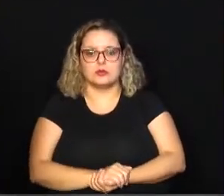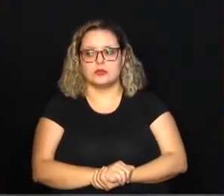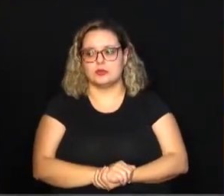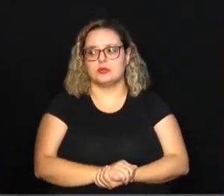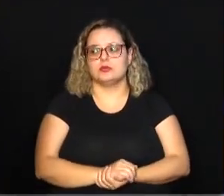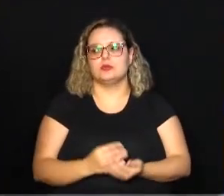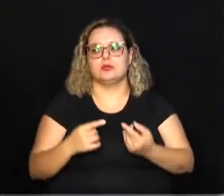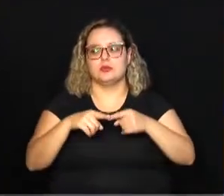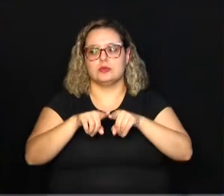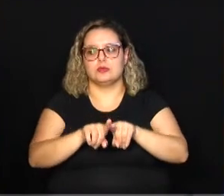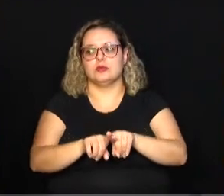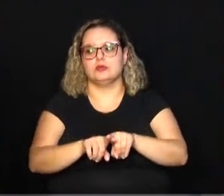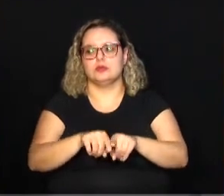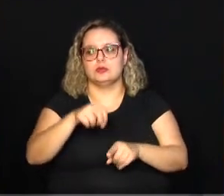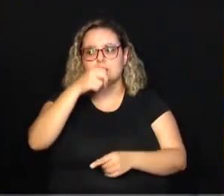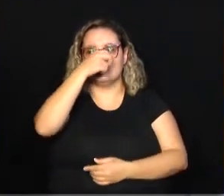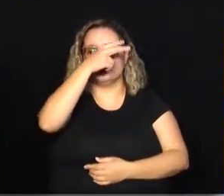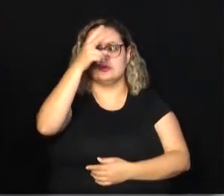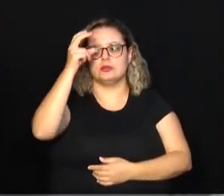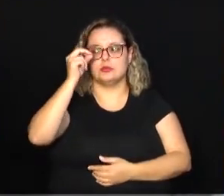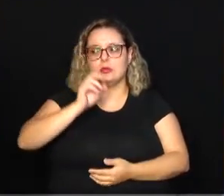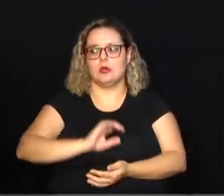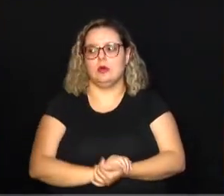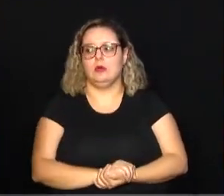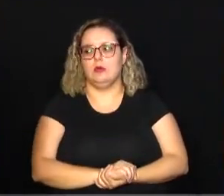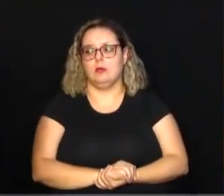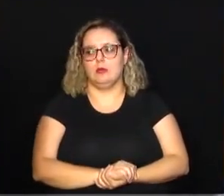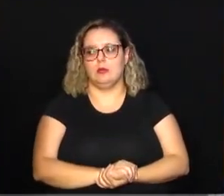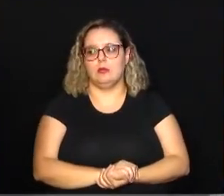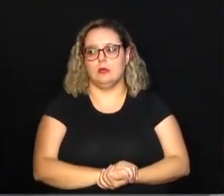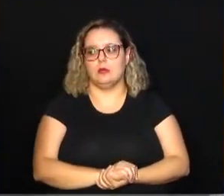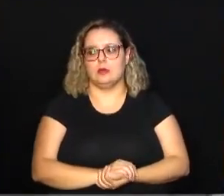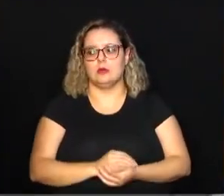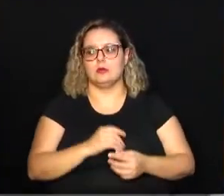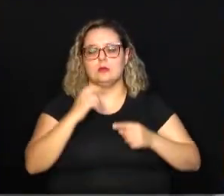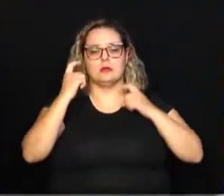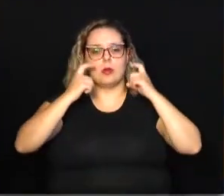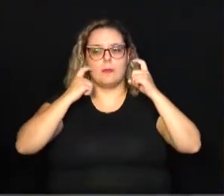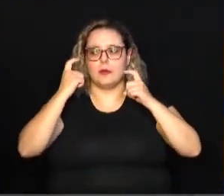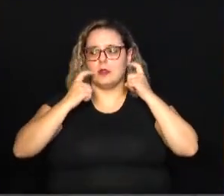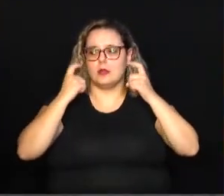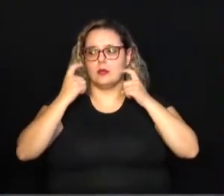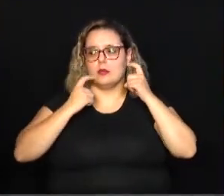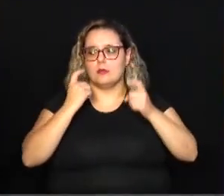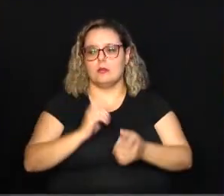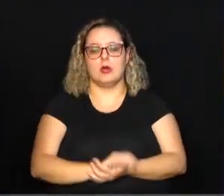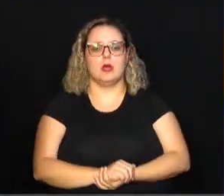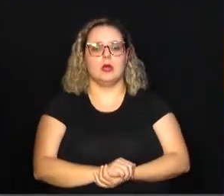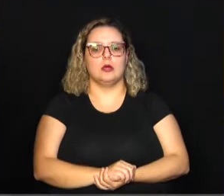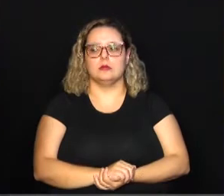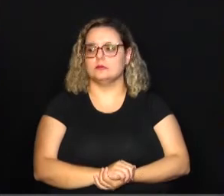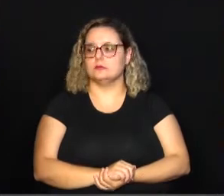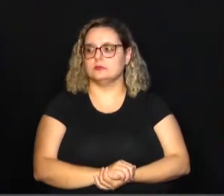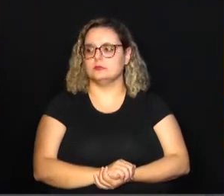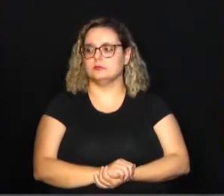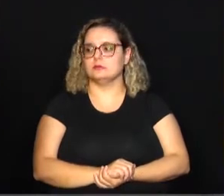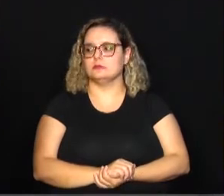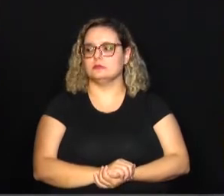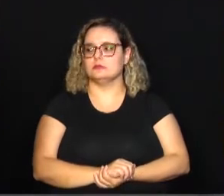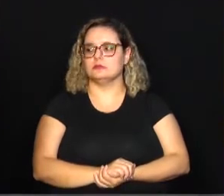com o prefeito que é médico, preocupadíssimo também. Essa parte da vacinação ele já autorizou para entrar,